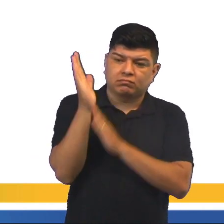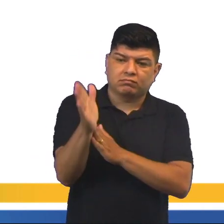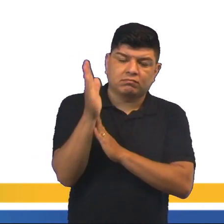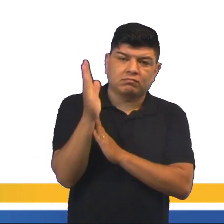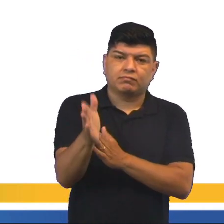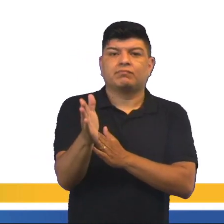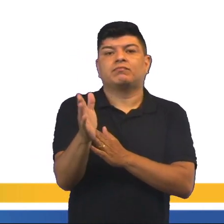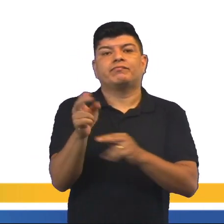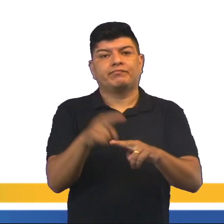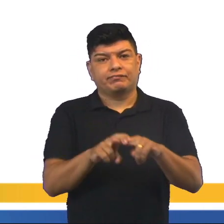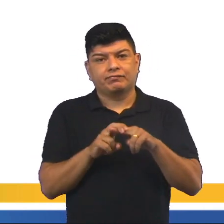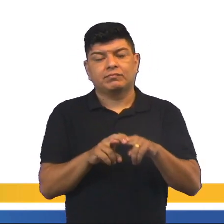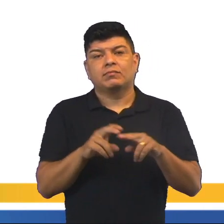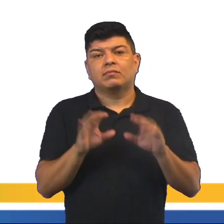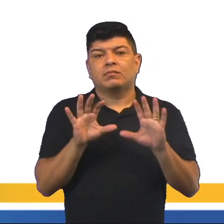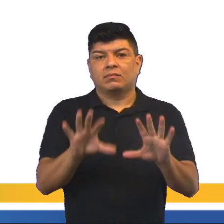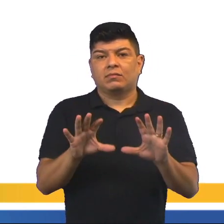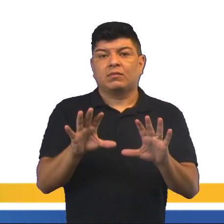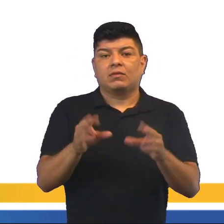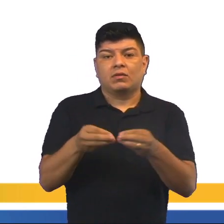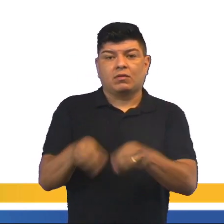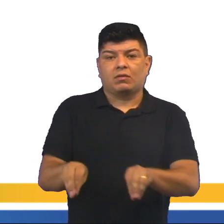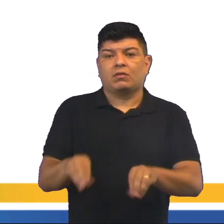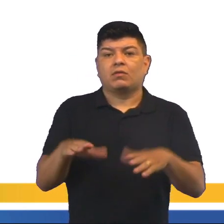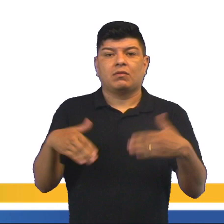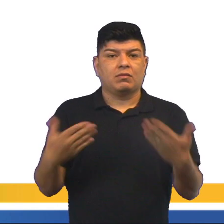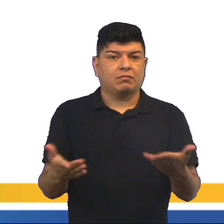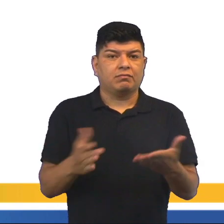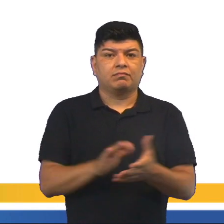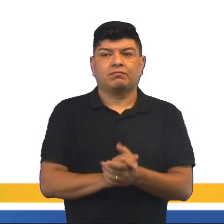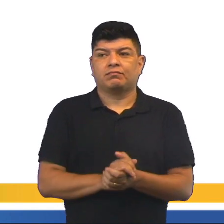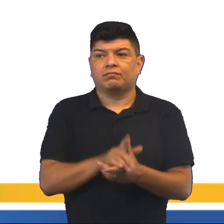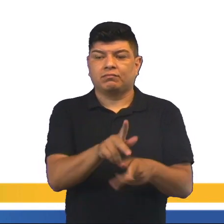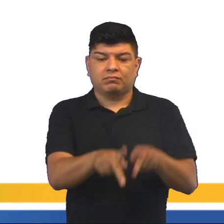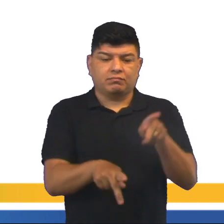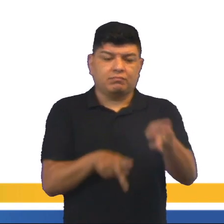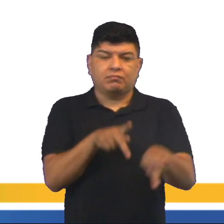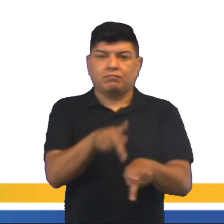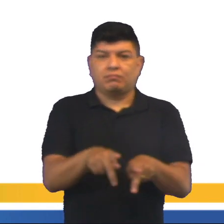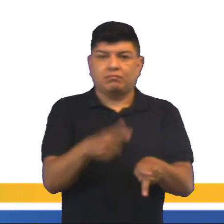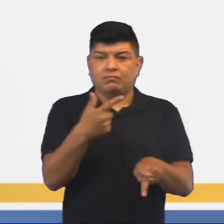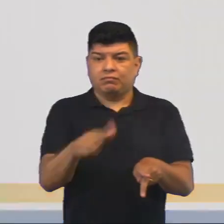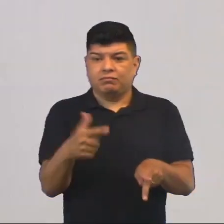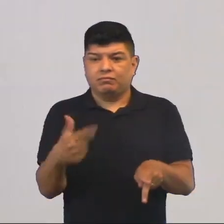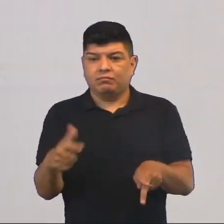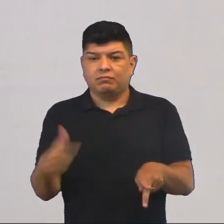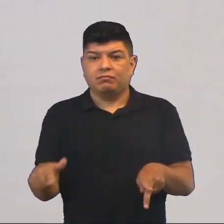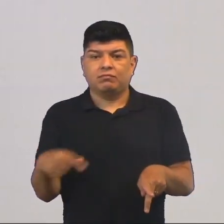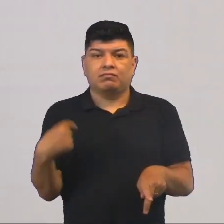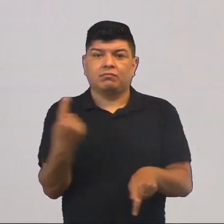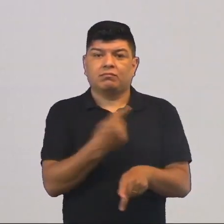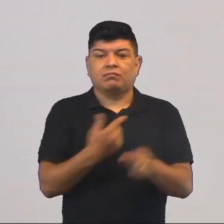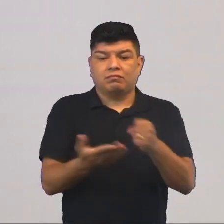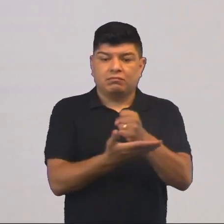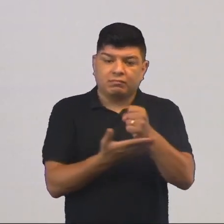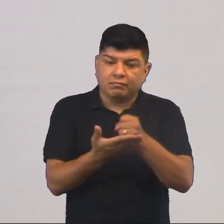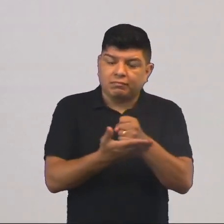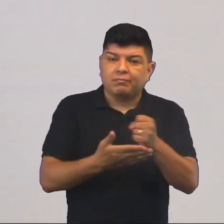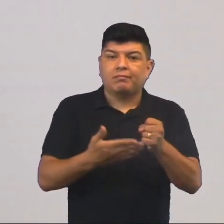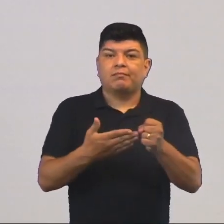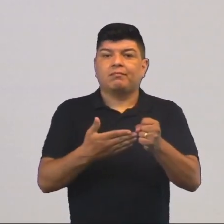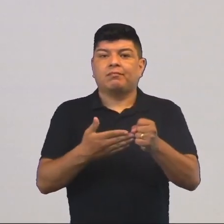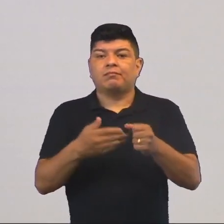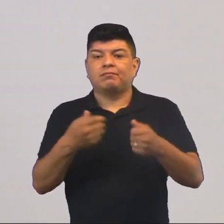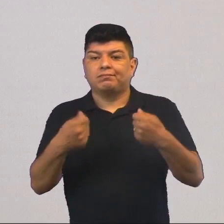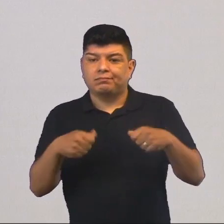este ritmo, tá bom? Aí que seriam, então, as consequências disso. Uma população que não vai ter as suas necessidades básicas